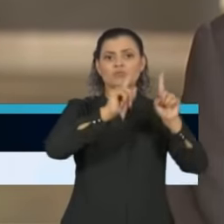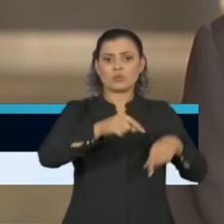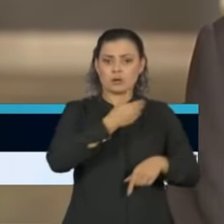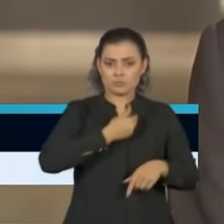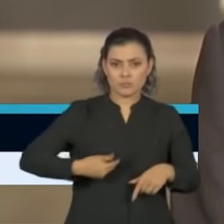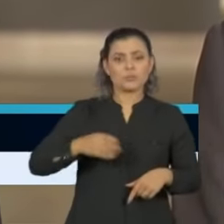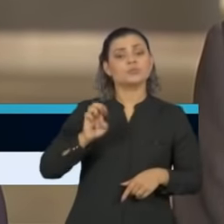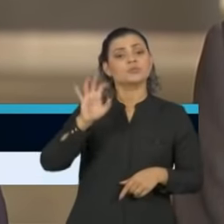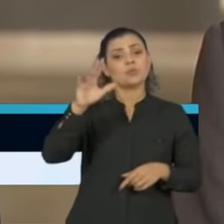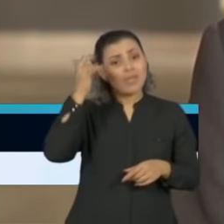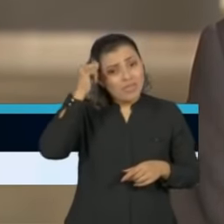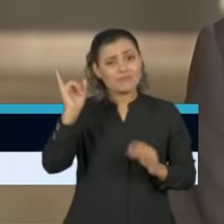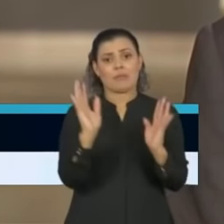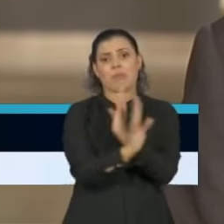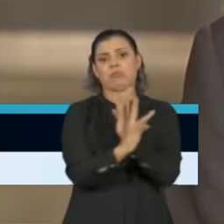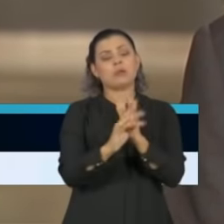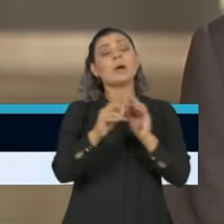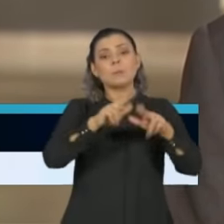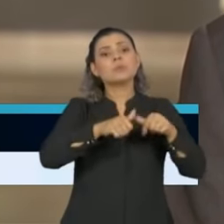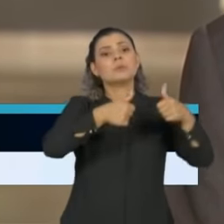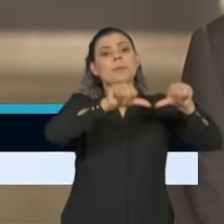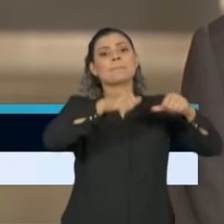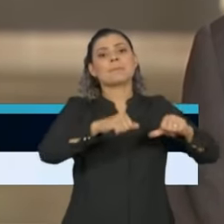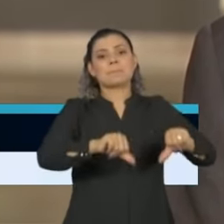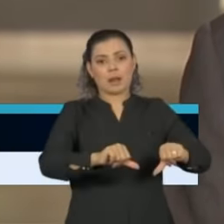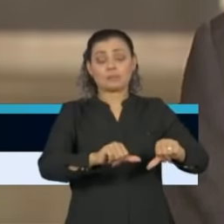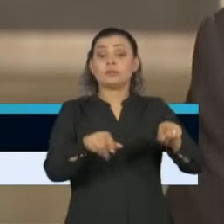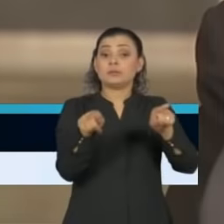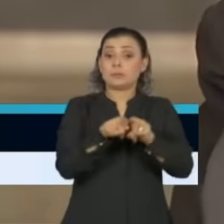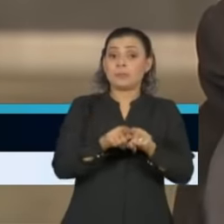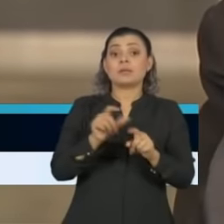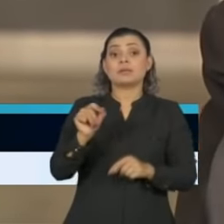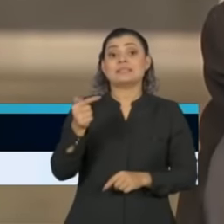evitar aglomerações nestes locais. Isto inclui os